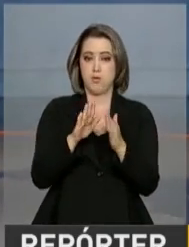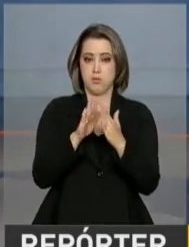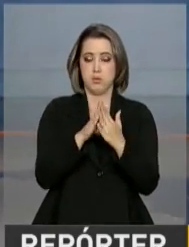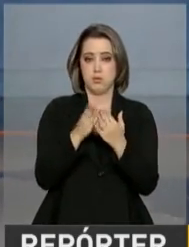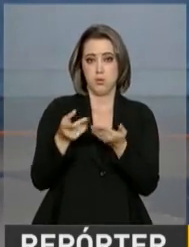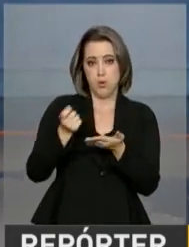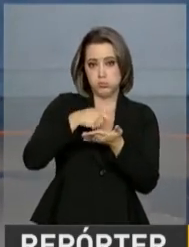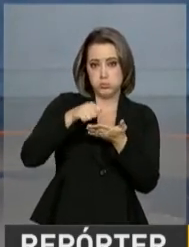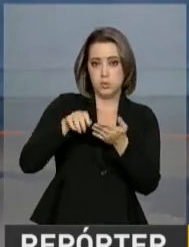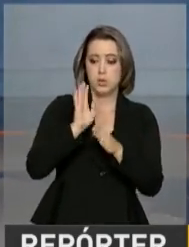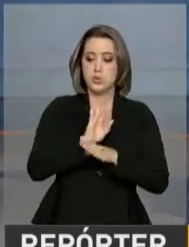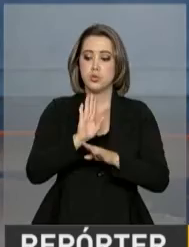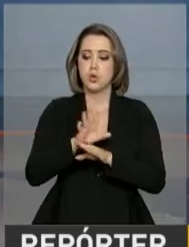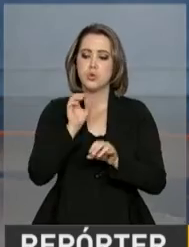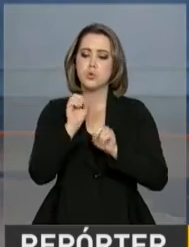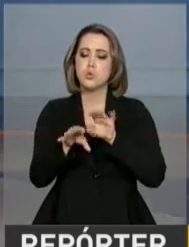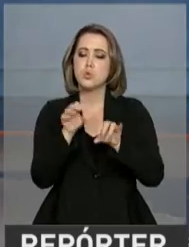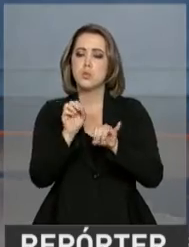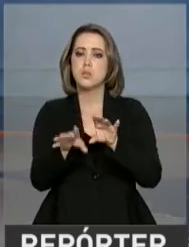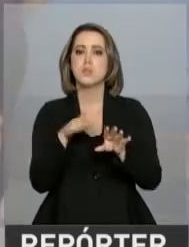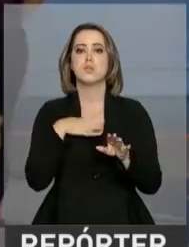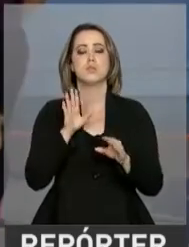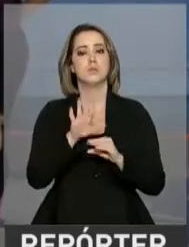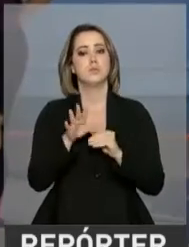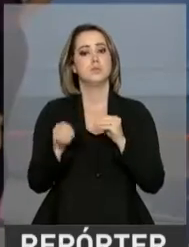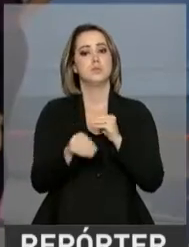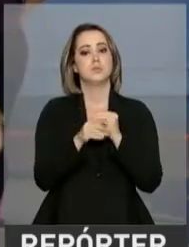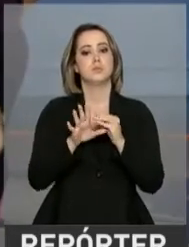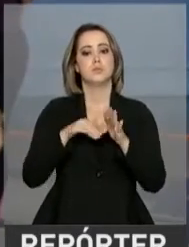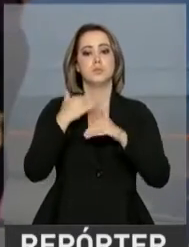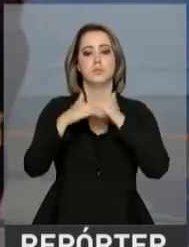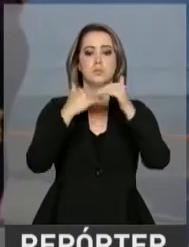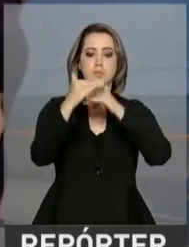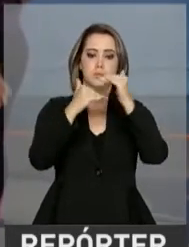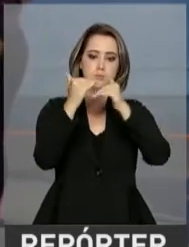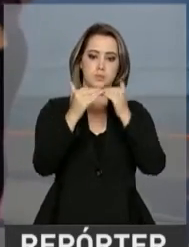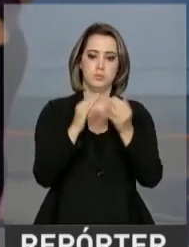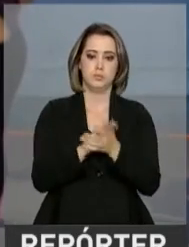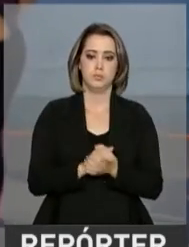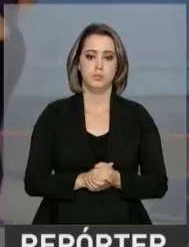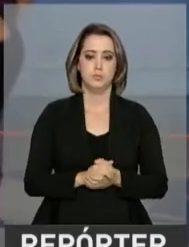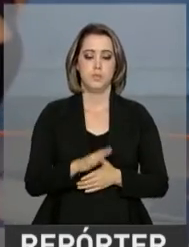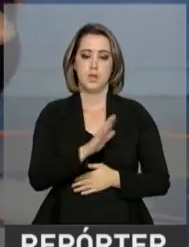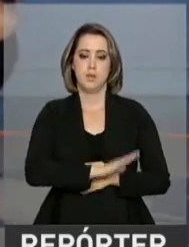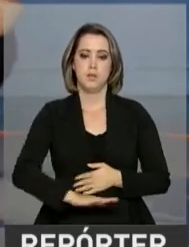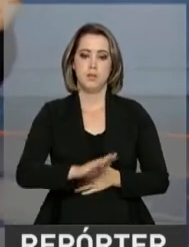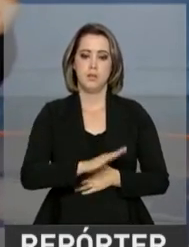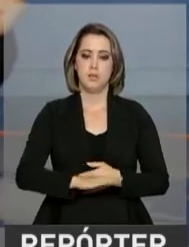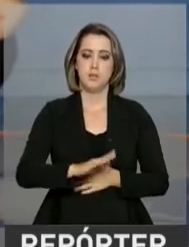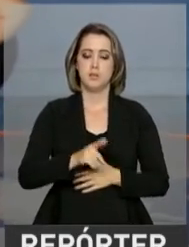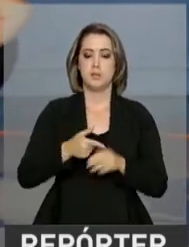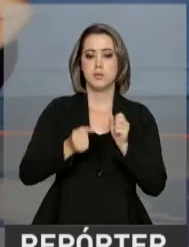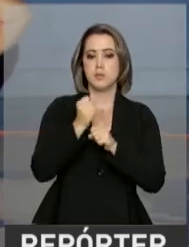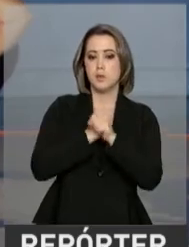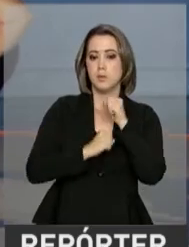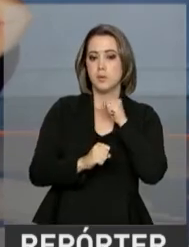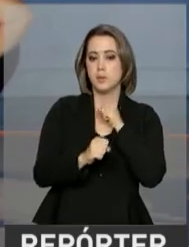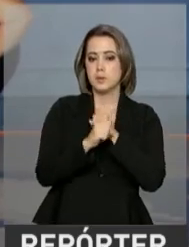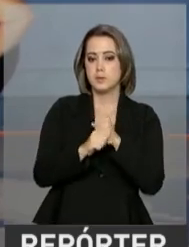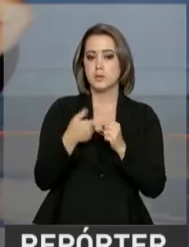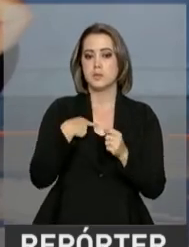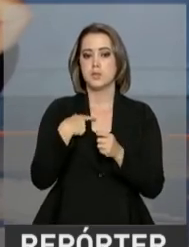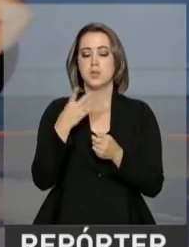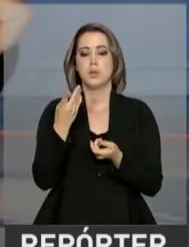na complementação da da matéria ela vem crescendo gradativamente são crianças que o ano passado por exemplo no finalzinho do ano